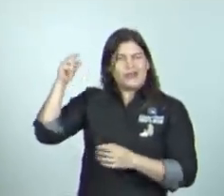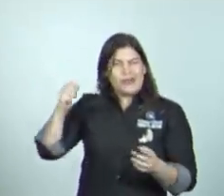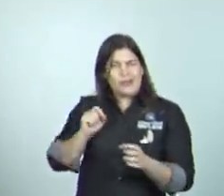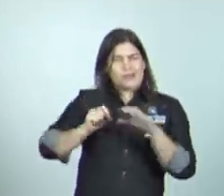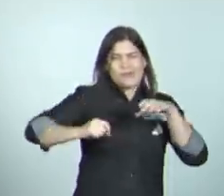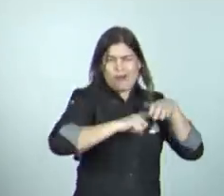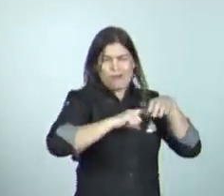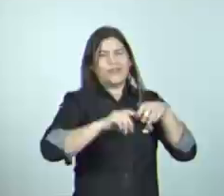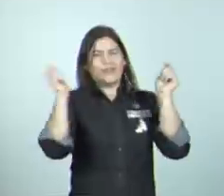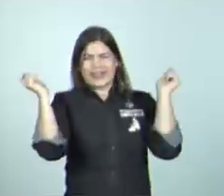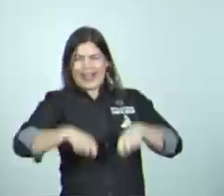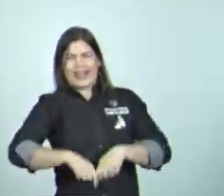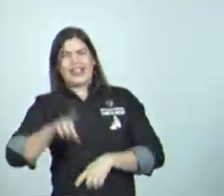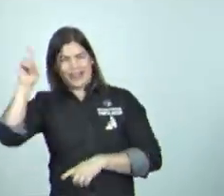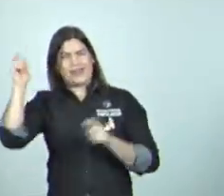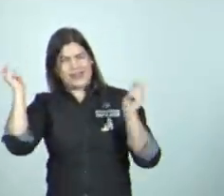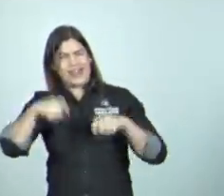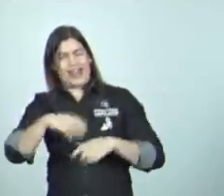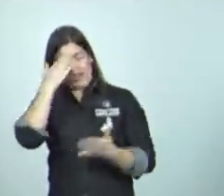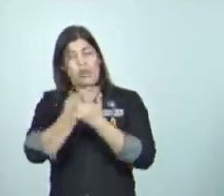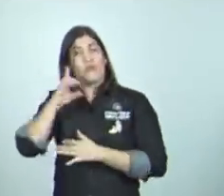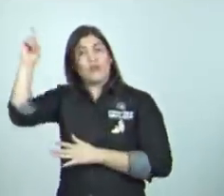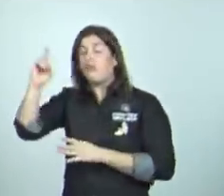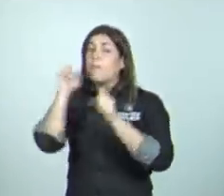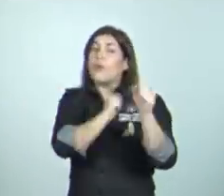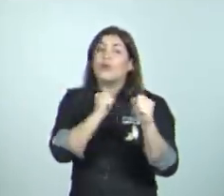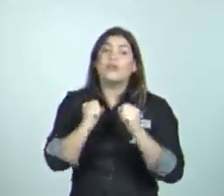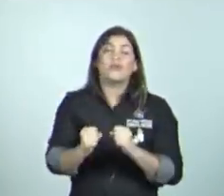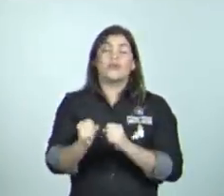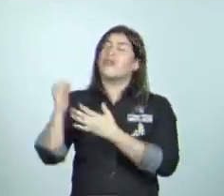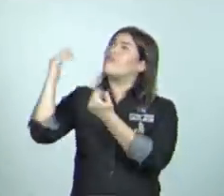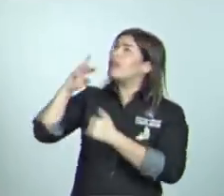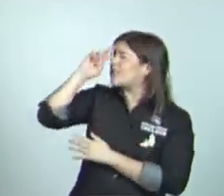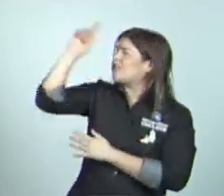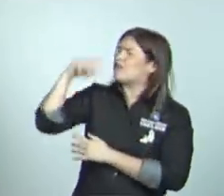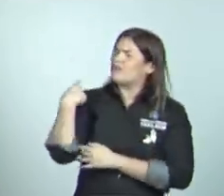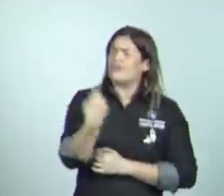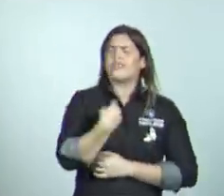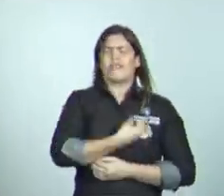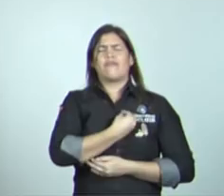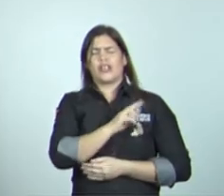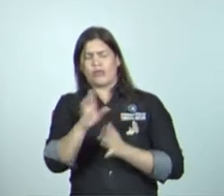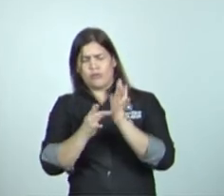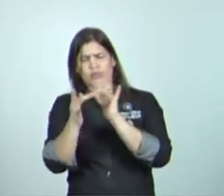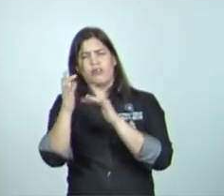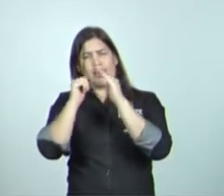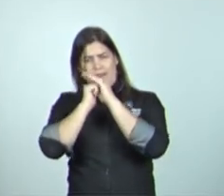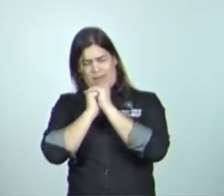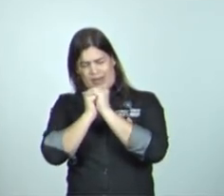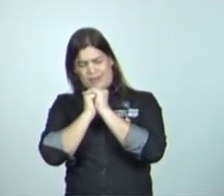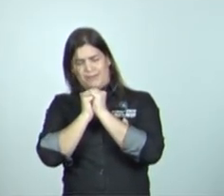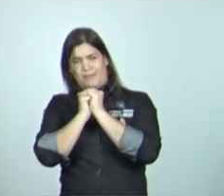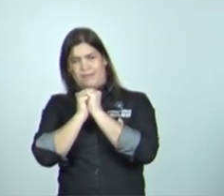vira o jogo é assim nós que ele não deus todo-poderoso vem sobre nós em nome de jesus amém meu